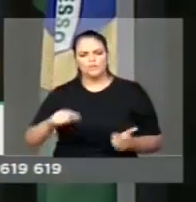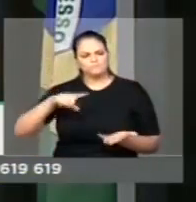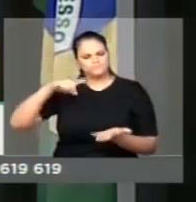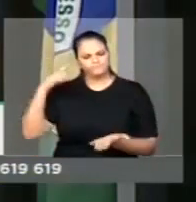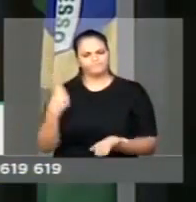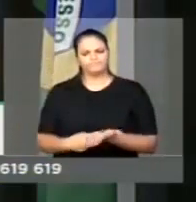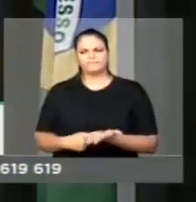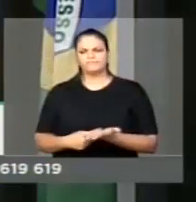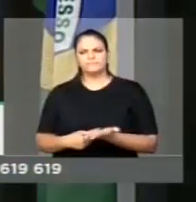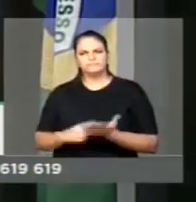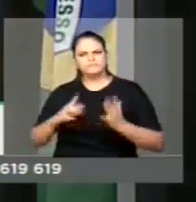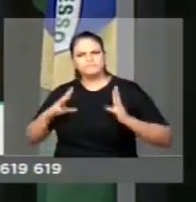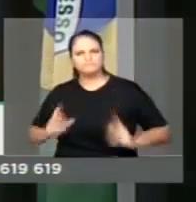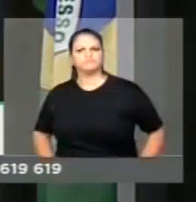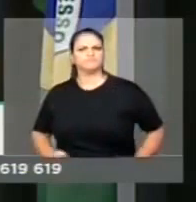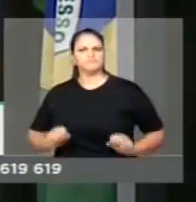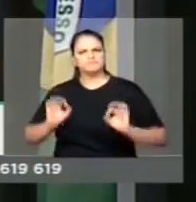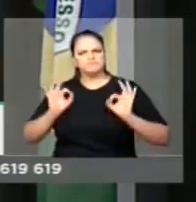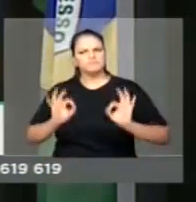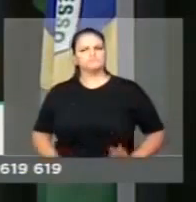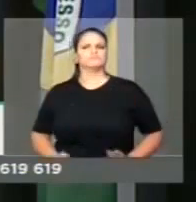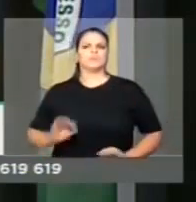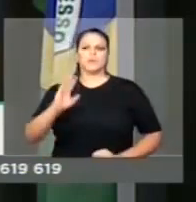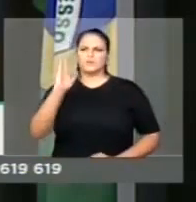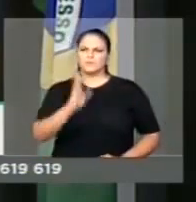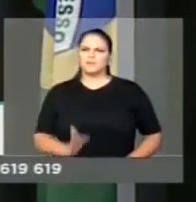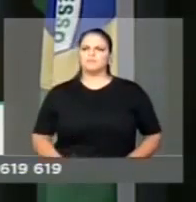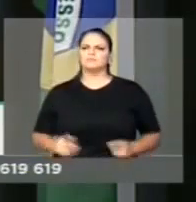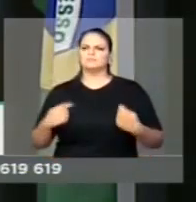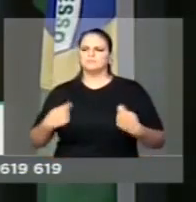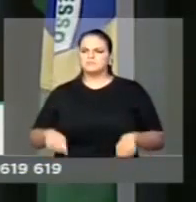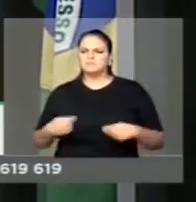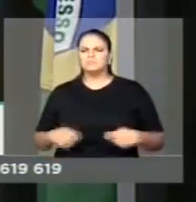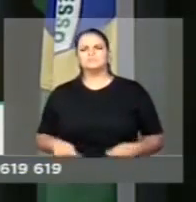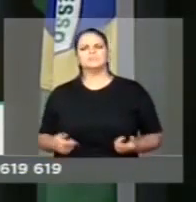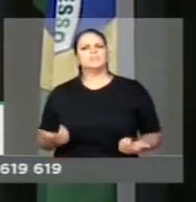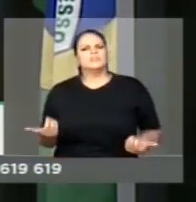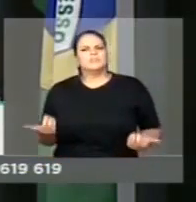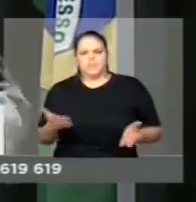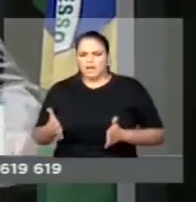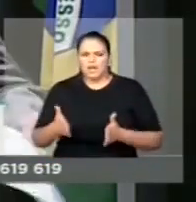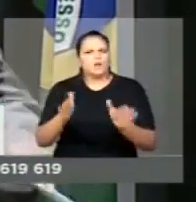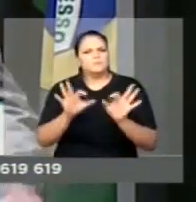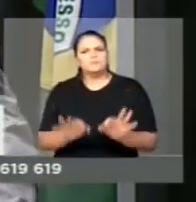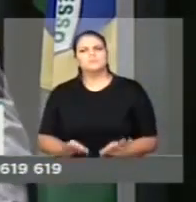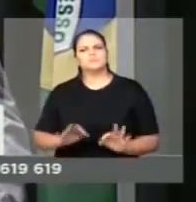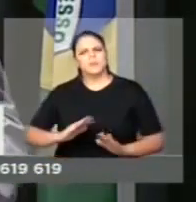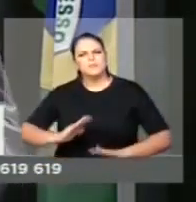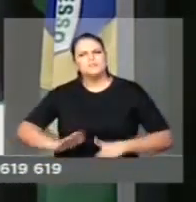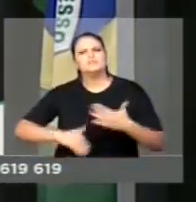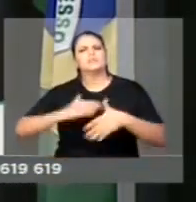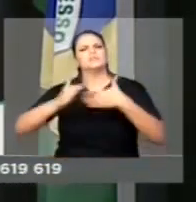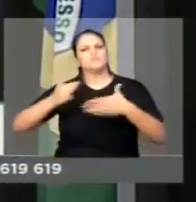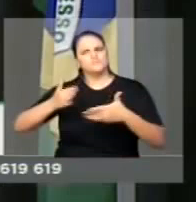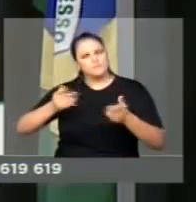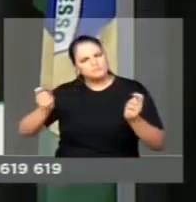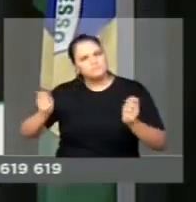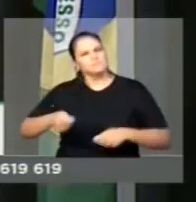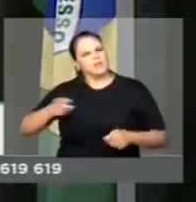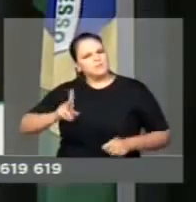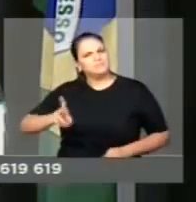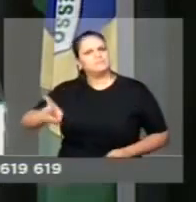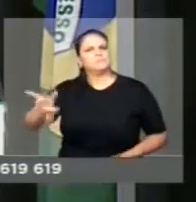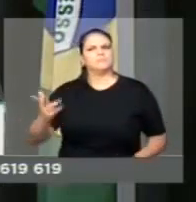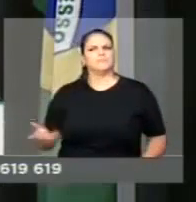de governabilidade que permita ao país voltar a encontrar o caminho do desenvolvimento sustentável. Seguindo